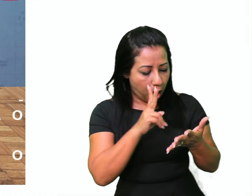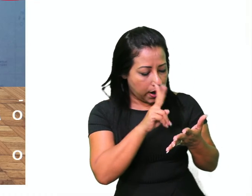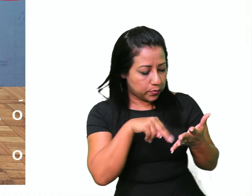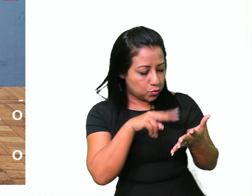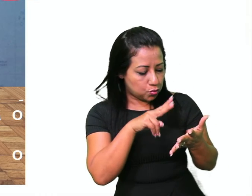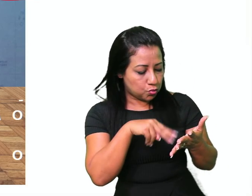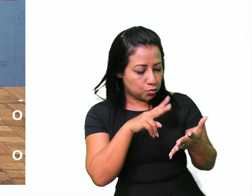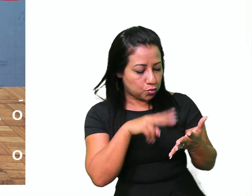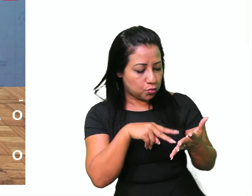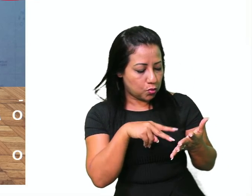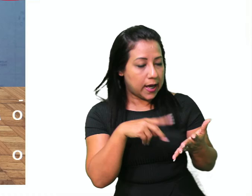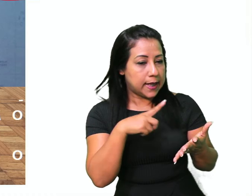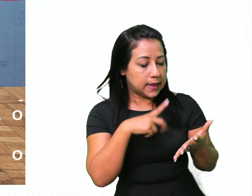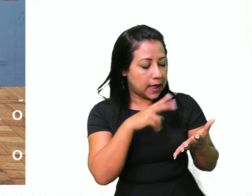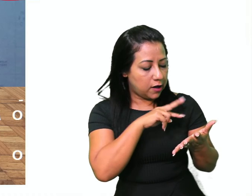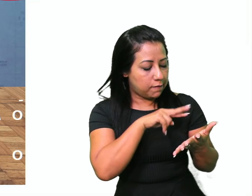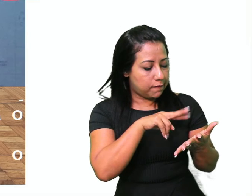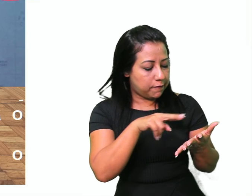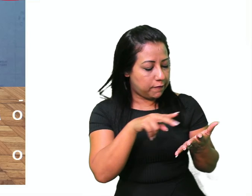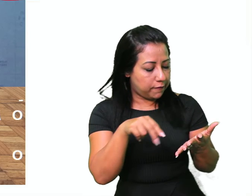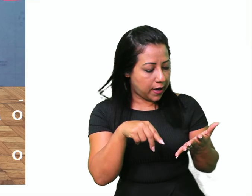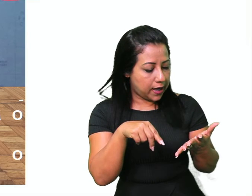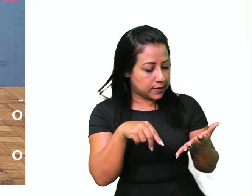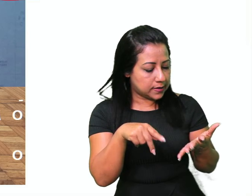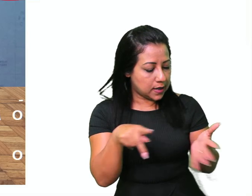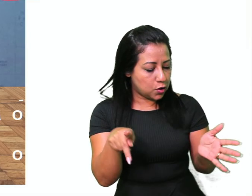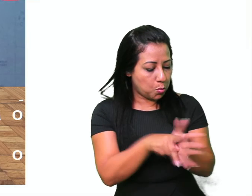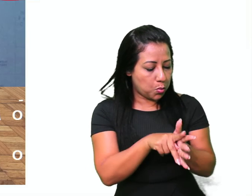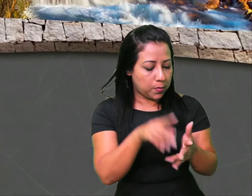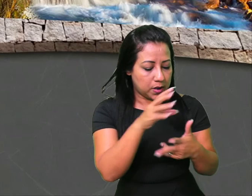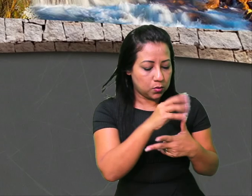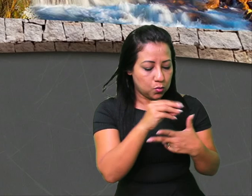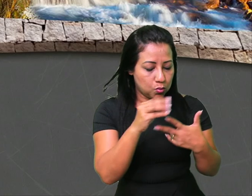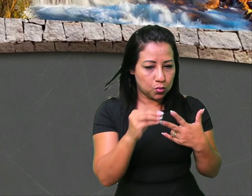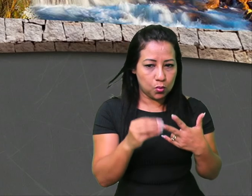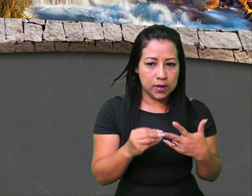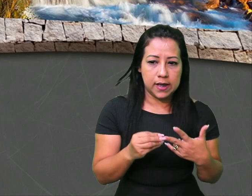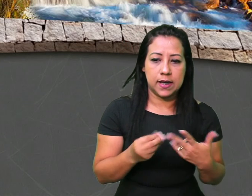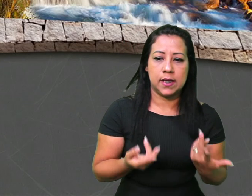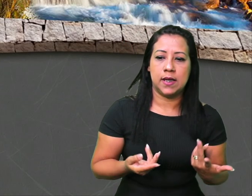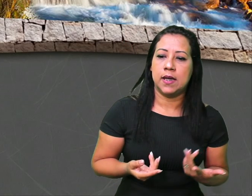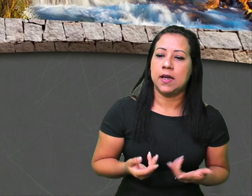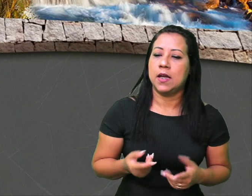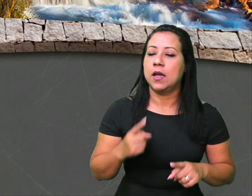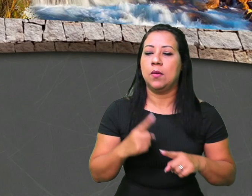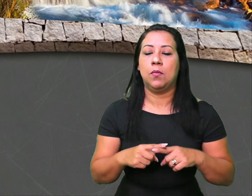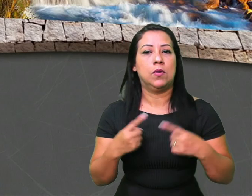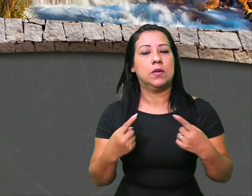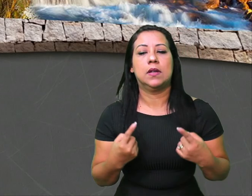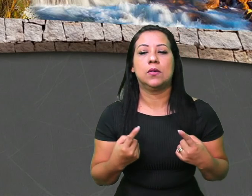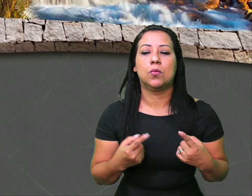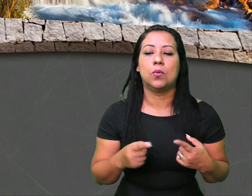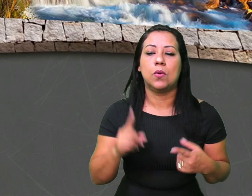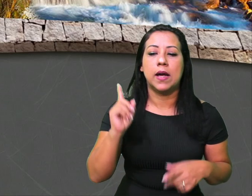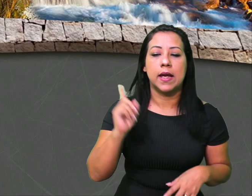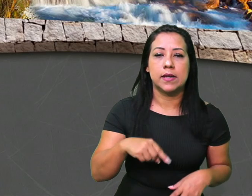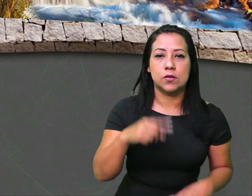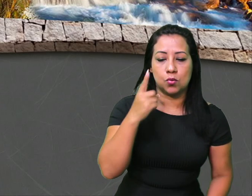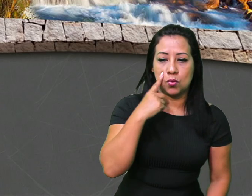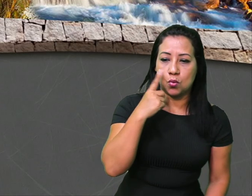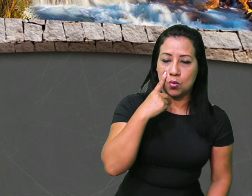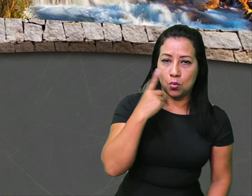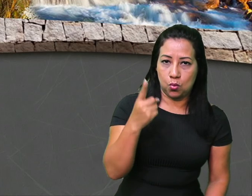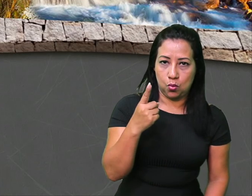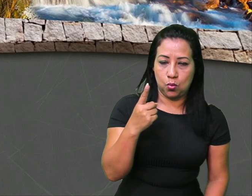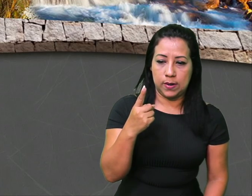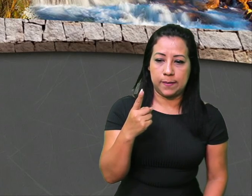várias questões tipo Enem. Portanto, é isso que nós vamos ver, queridos. Eu agora vou